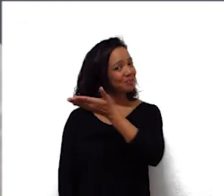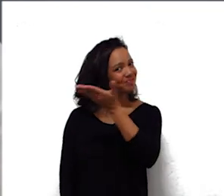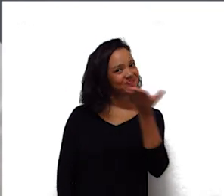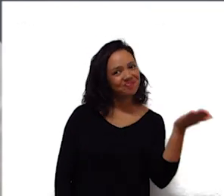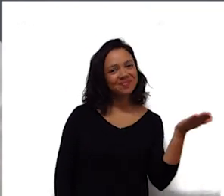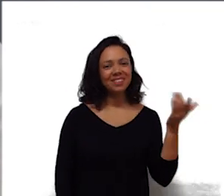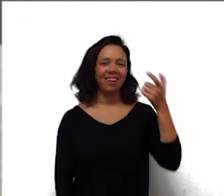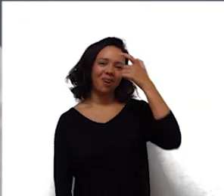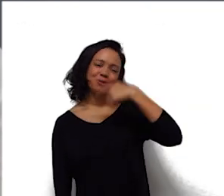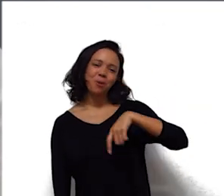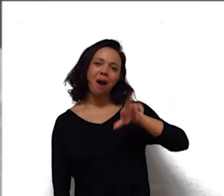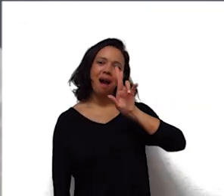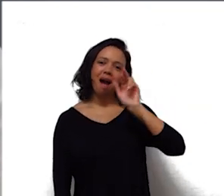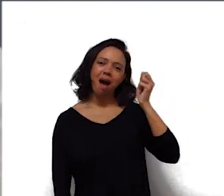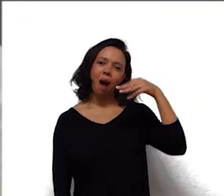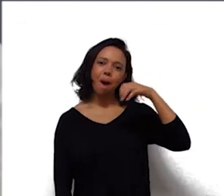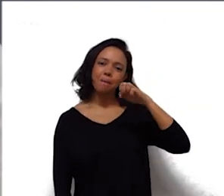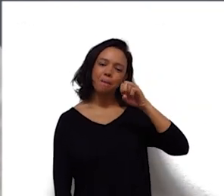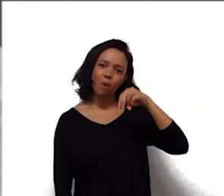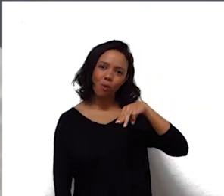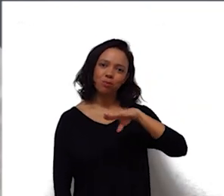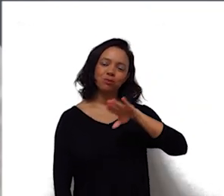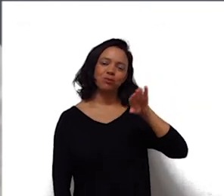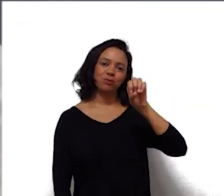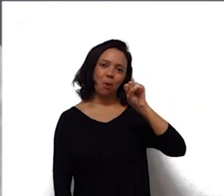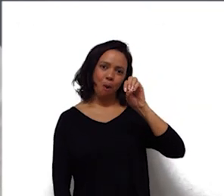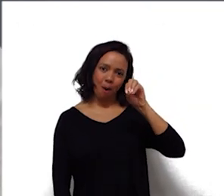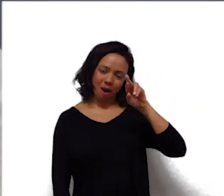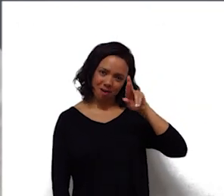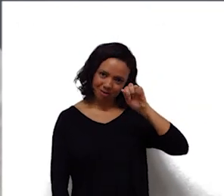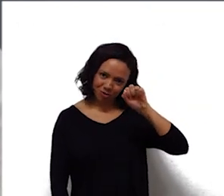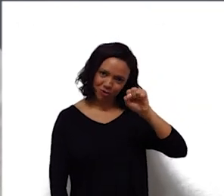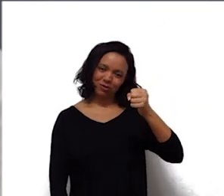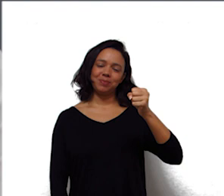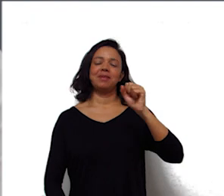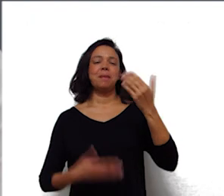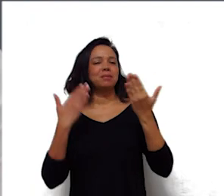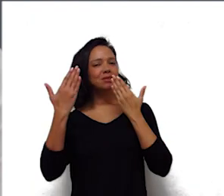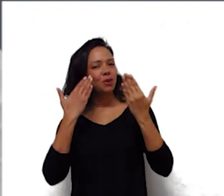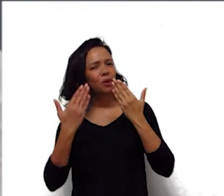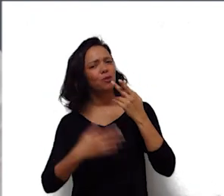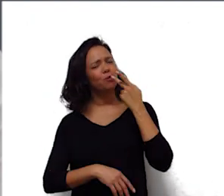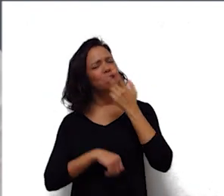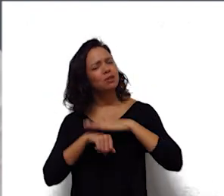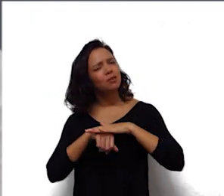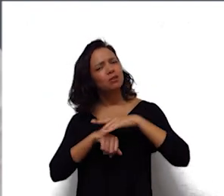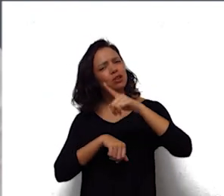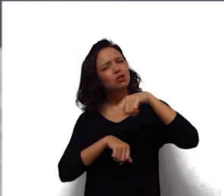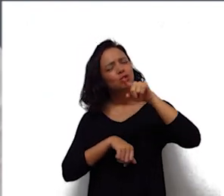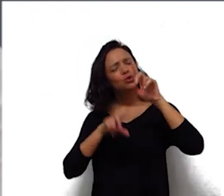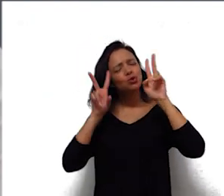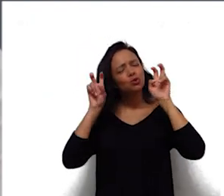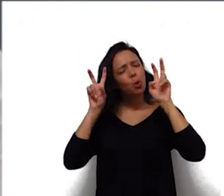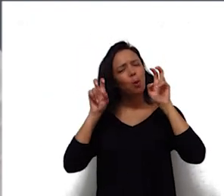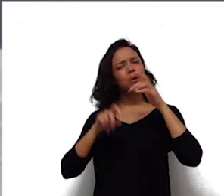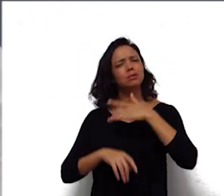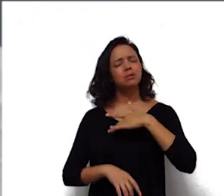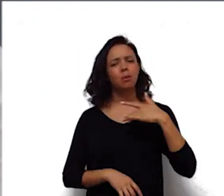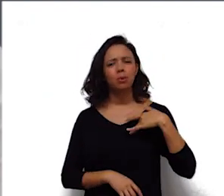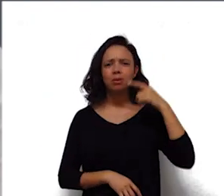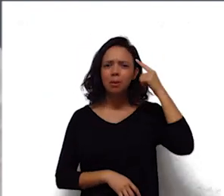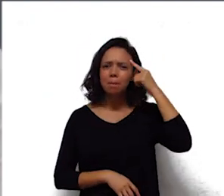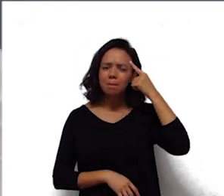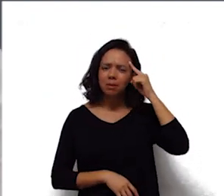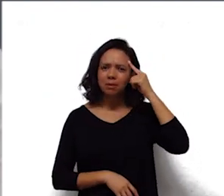Olá pessoal, eu sou Ramon Soares, psicólogo, e vim falar com vocês sobre saúde mental. Agora o